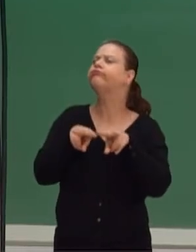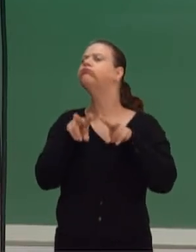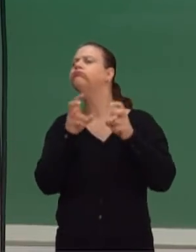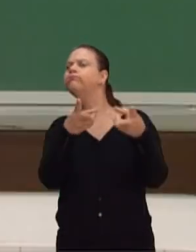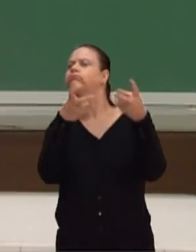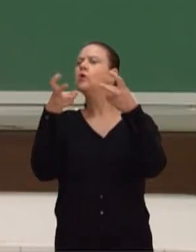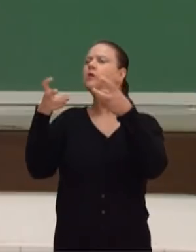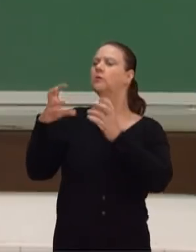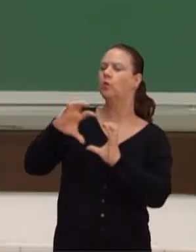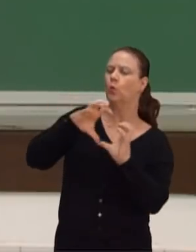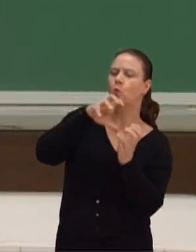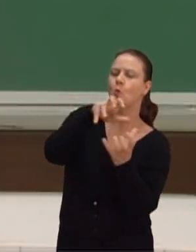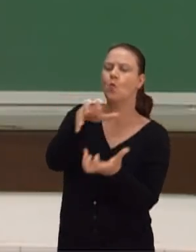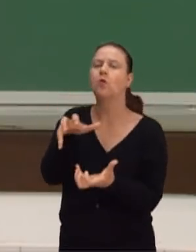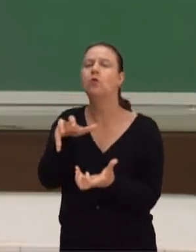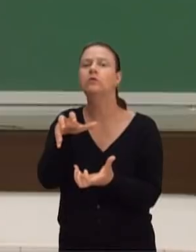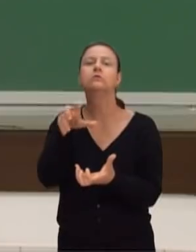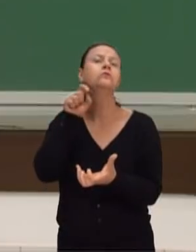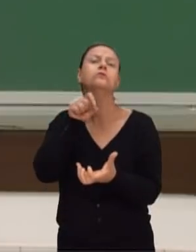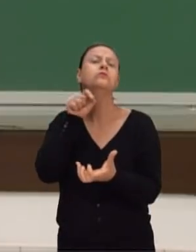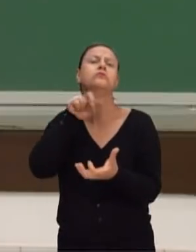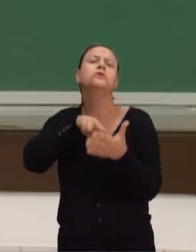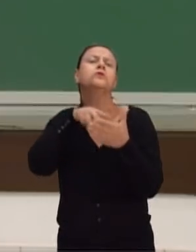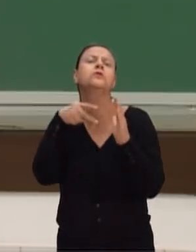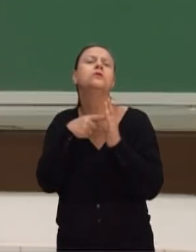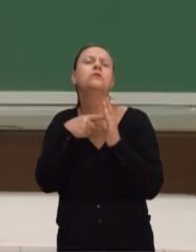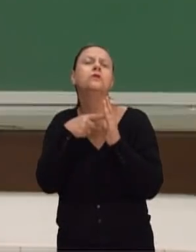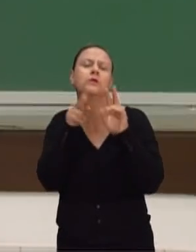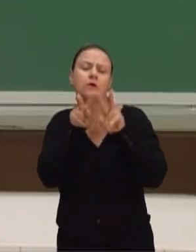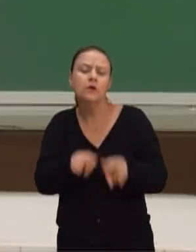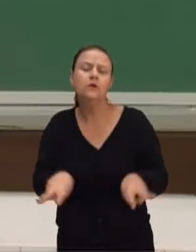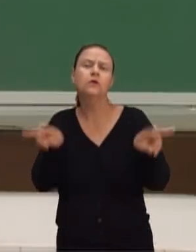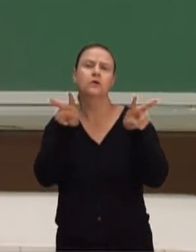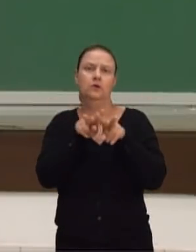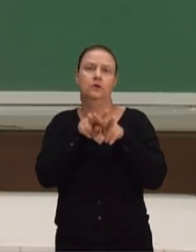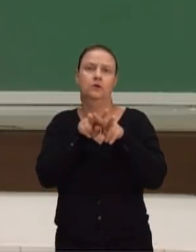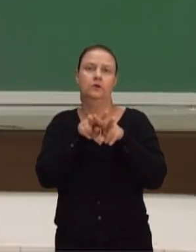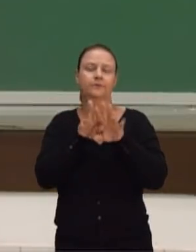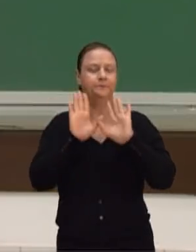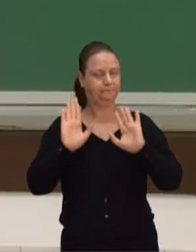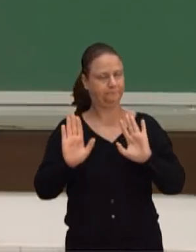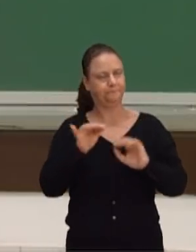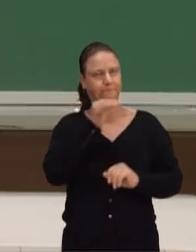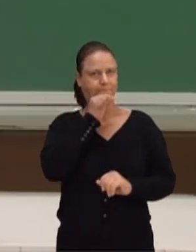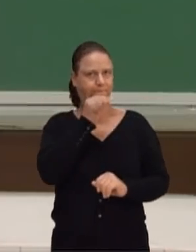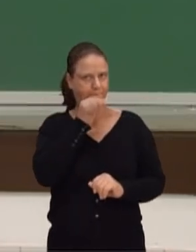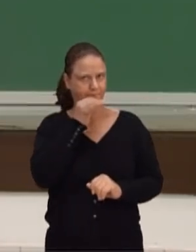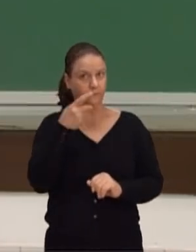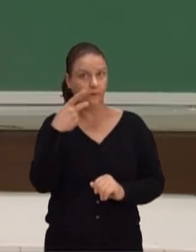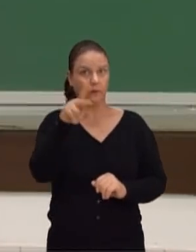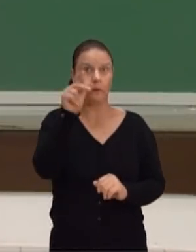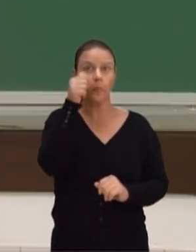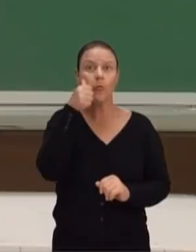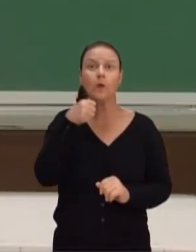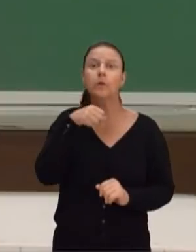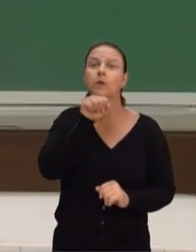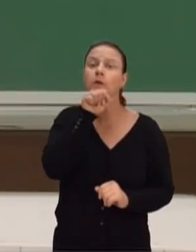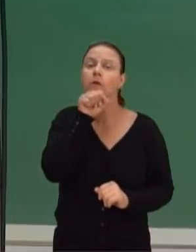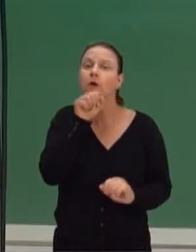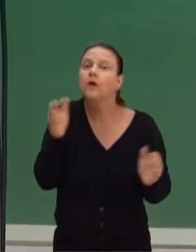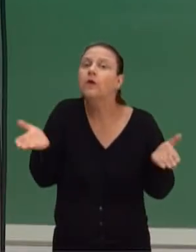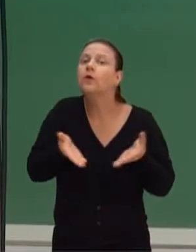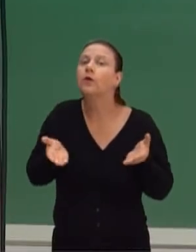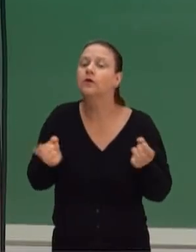leitura de mundo? Simples. A sua mãe, hoje, na hora que vocês terminaram